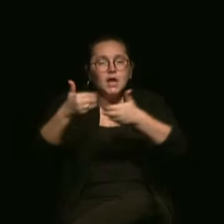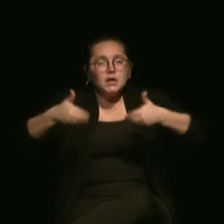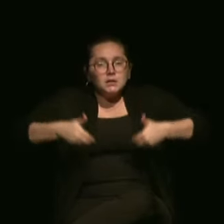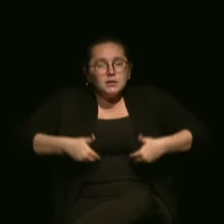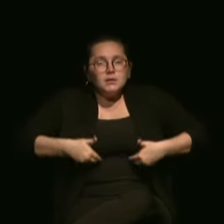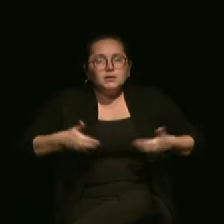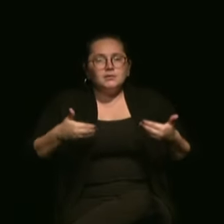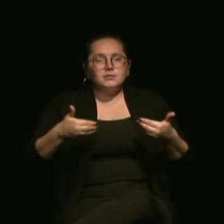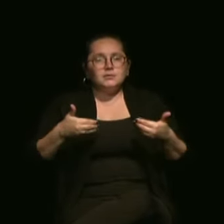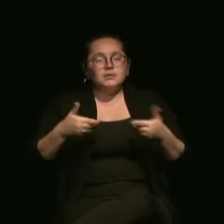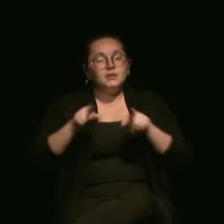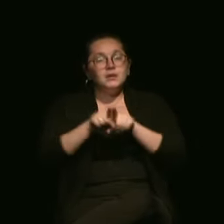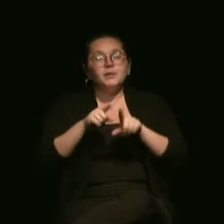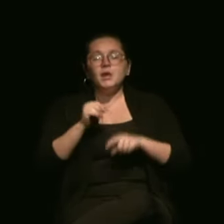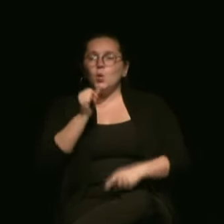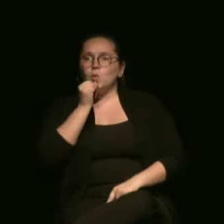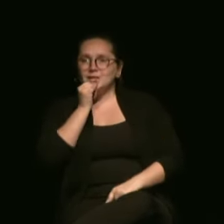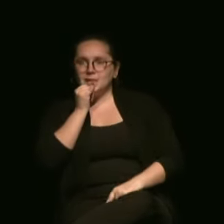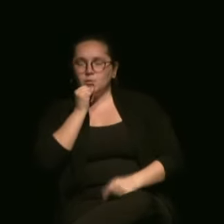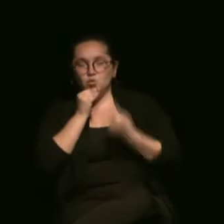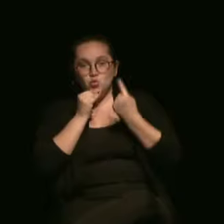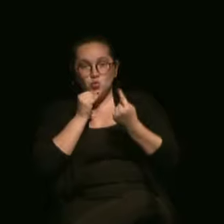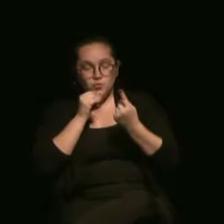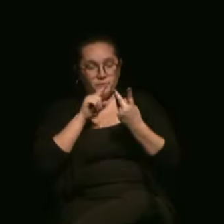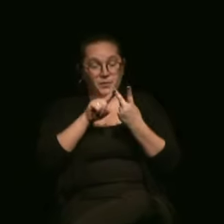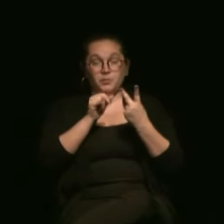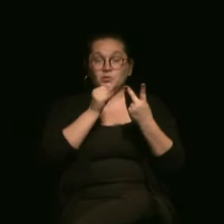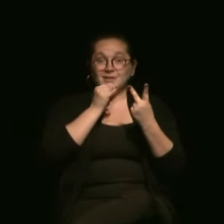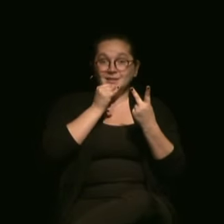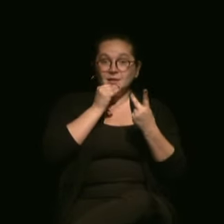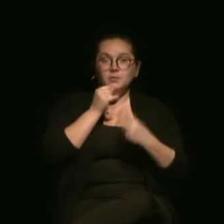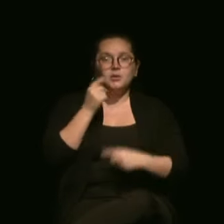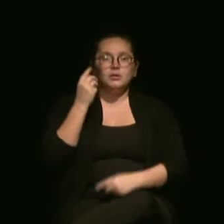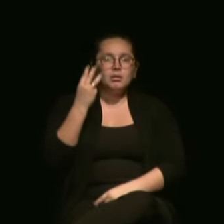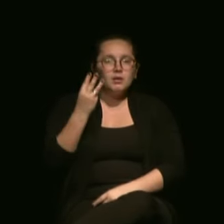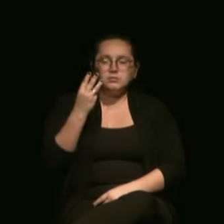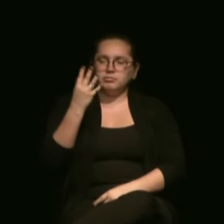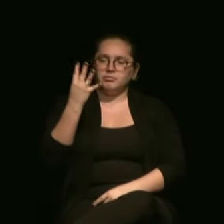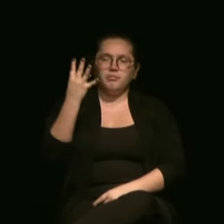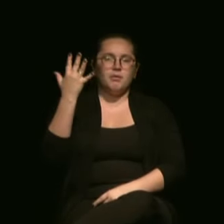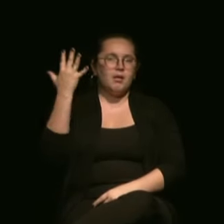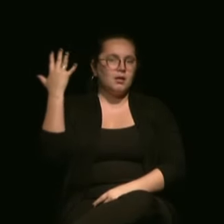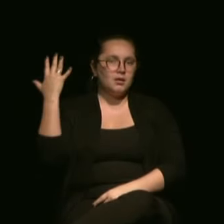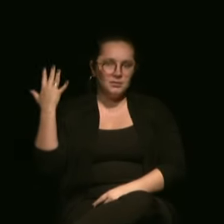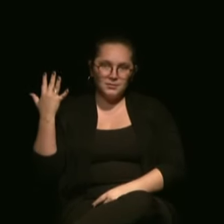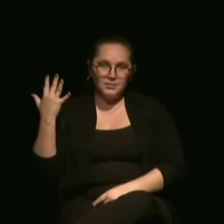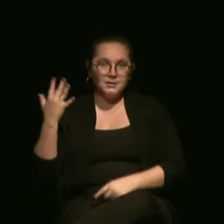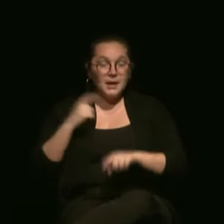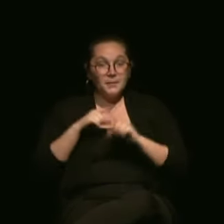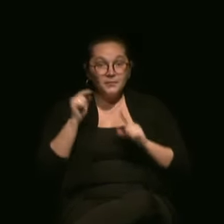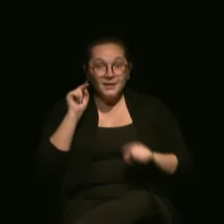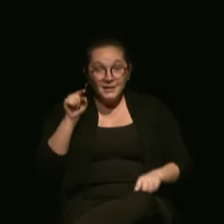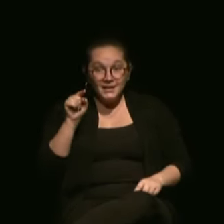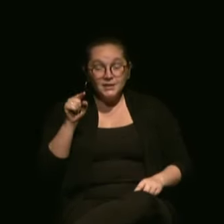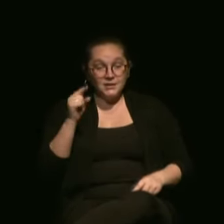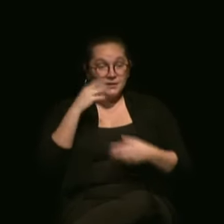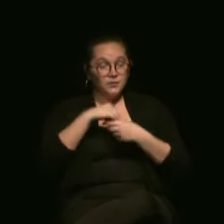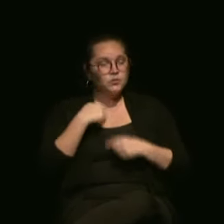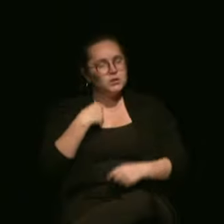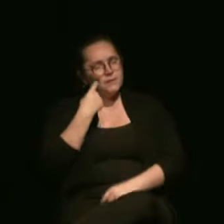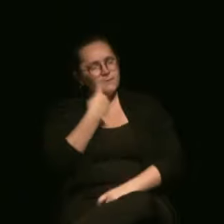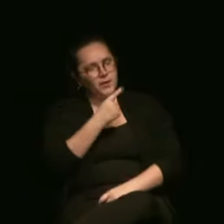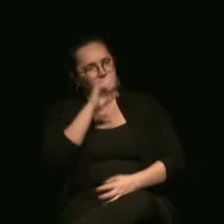o cara, depois ele dá um segundo exemplo, depois ele dá um terceiro, depois ele dá um quarto. Do ponto de vista do